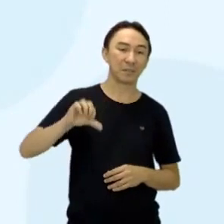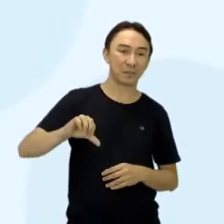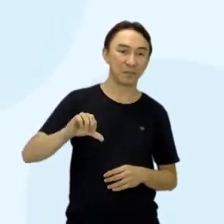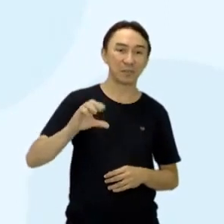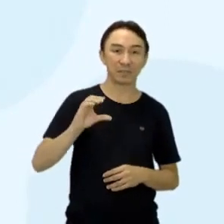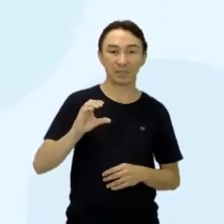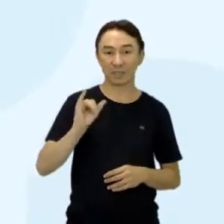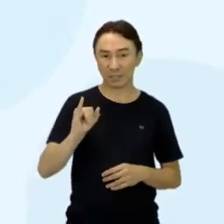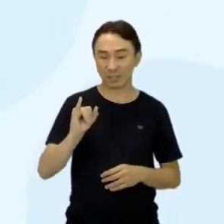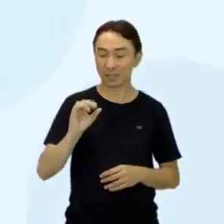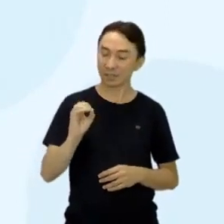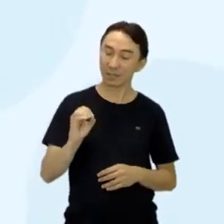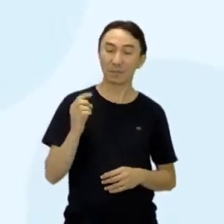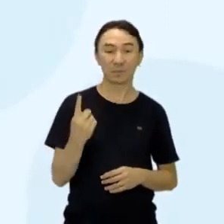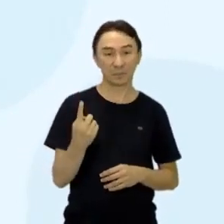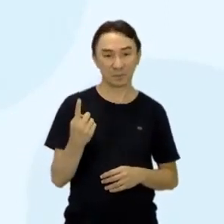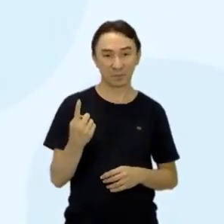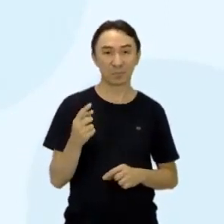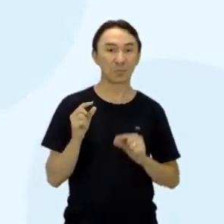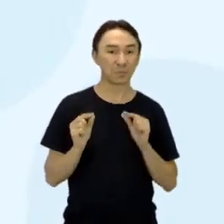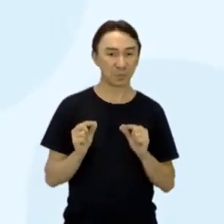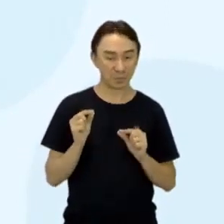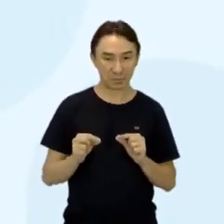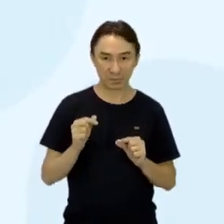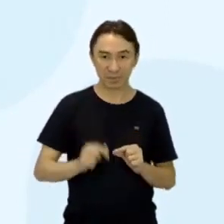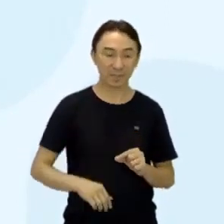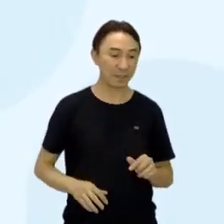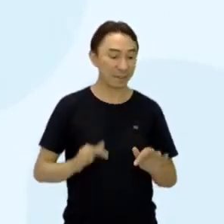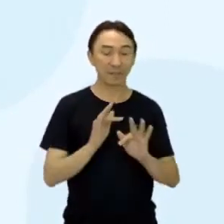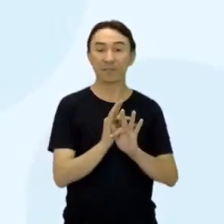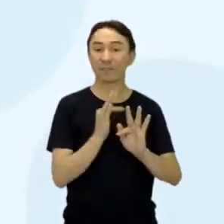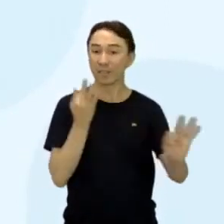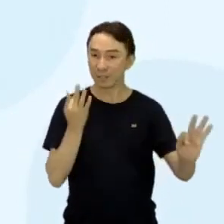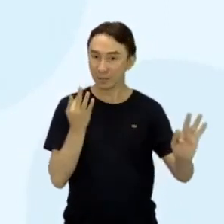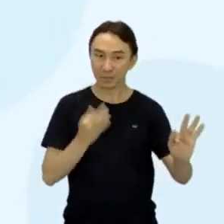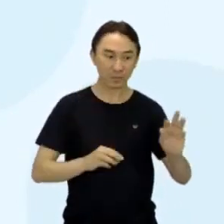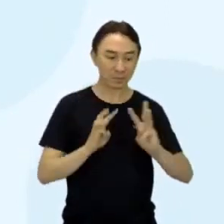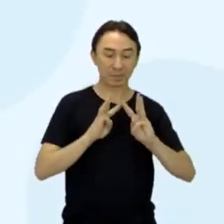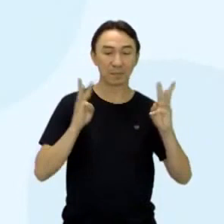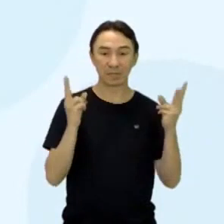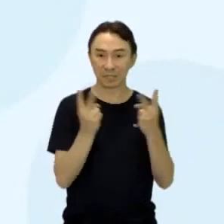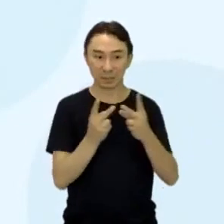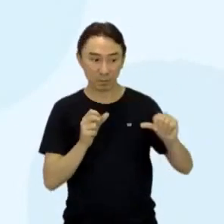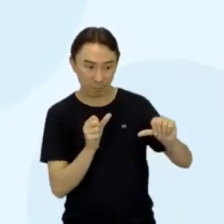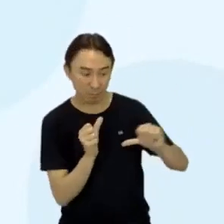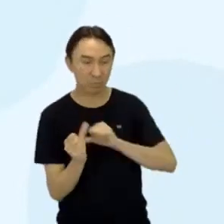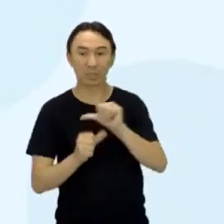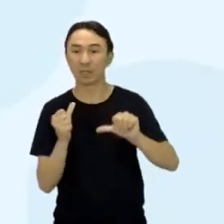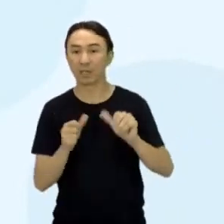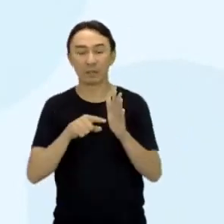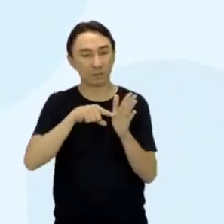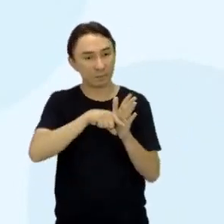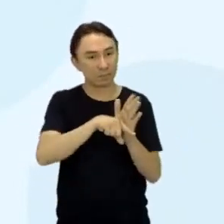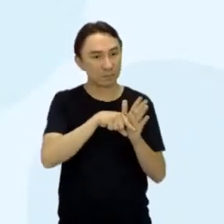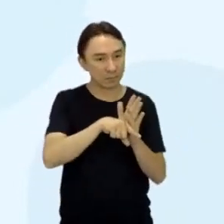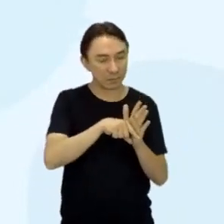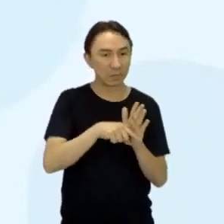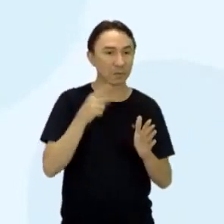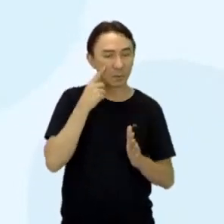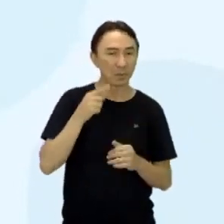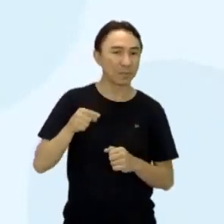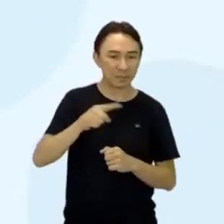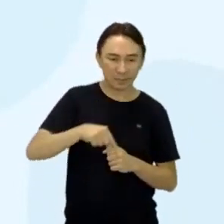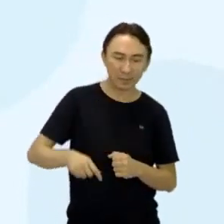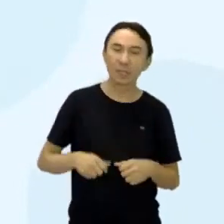EF09CI01, investigar as mudanças de estado físico da matéria para explicar e representar essas